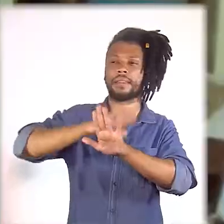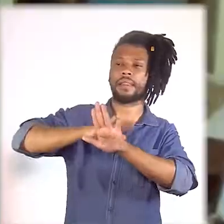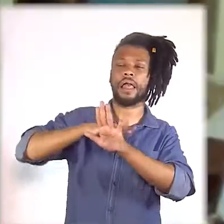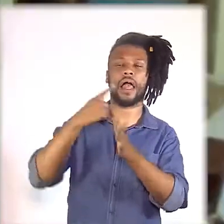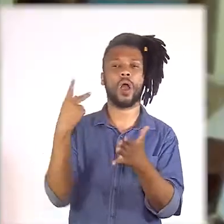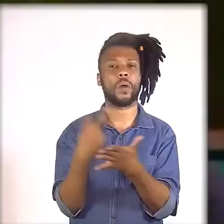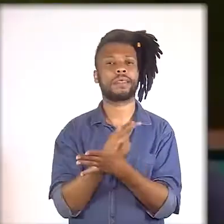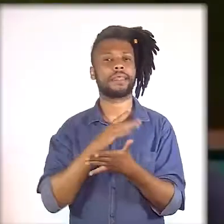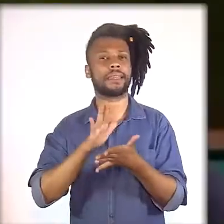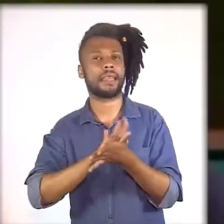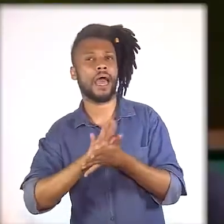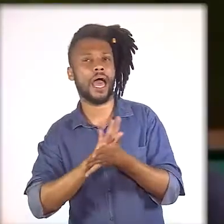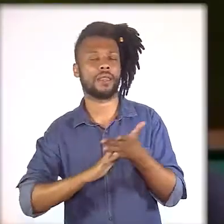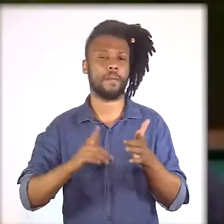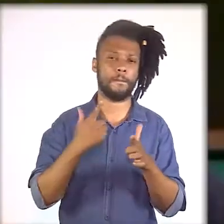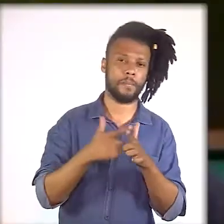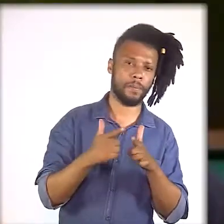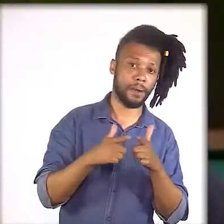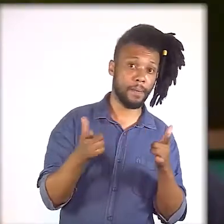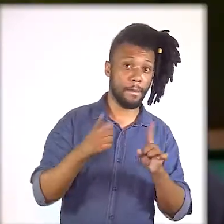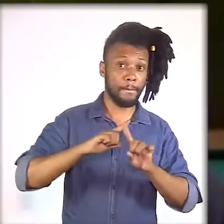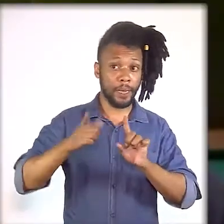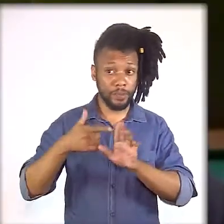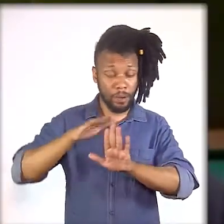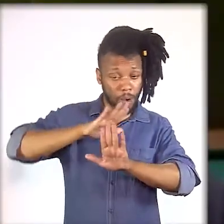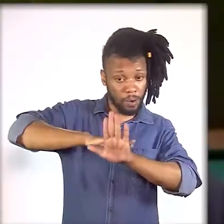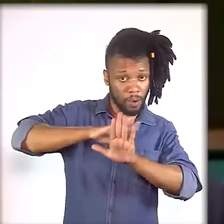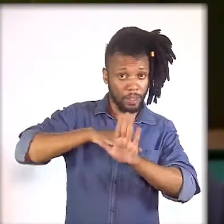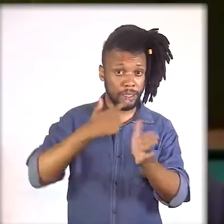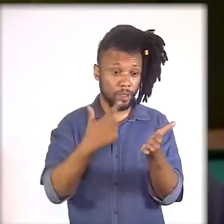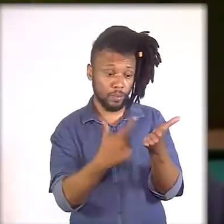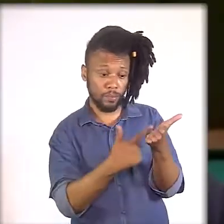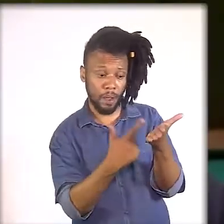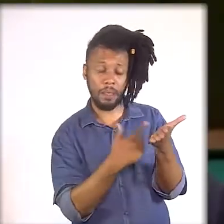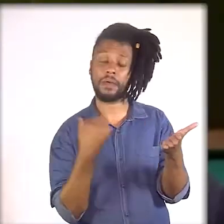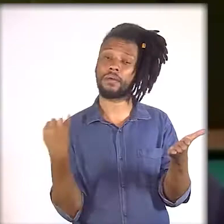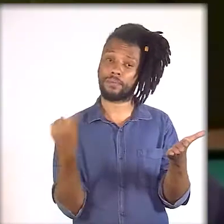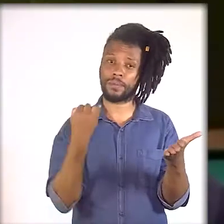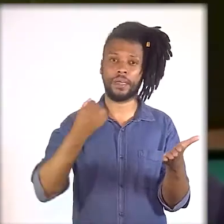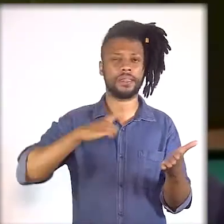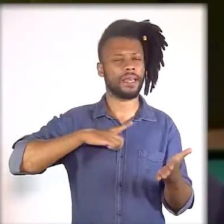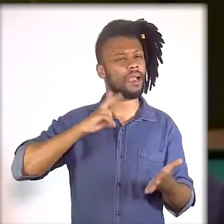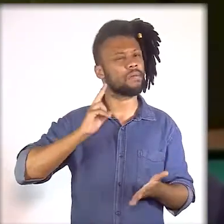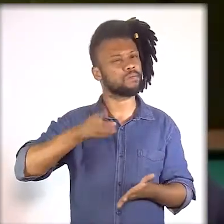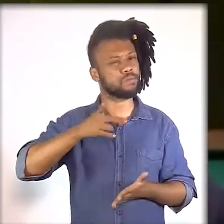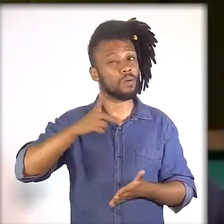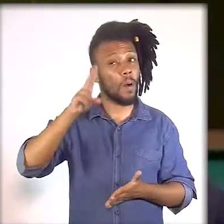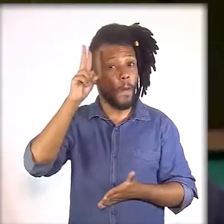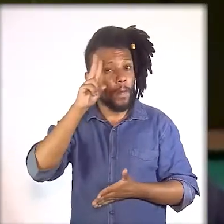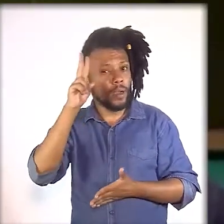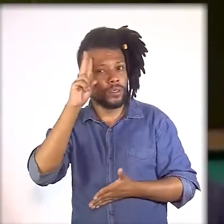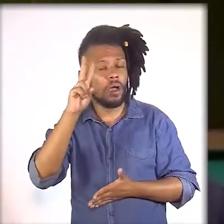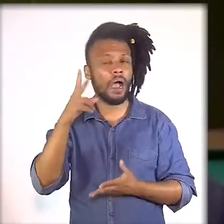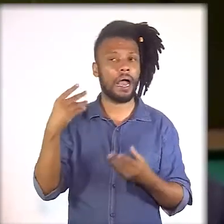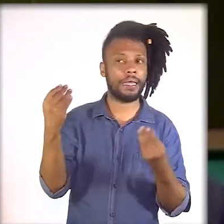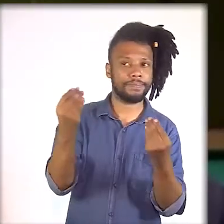houvesse. E não, é óbvio, por trás de uma obra com aquela importância, tem sempre uma